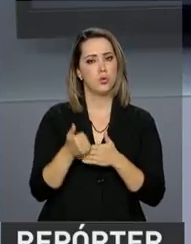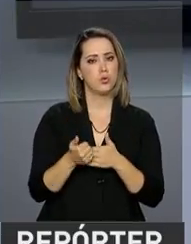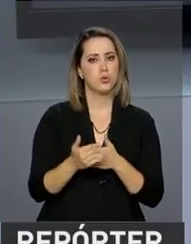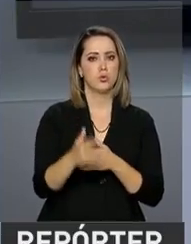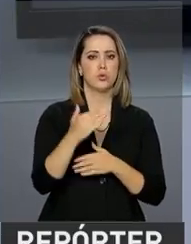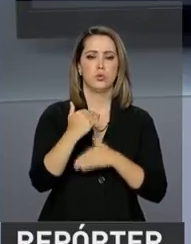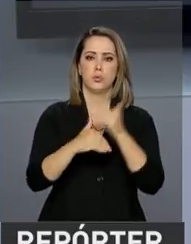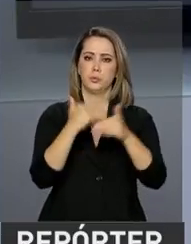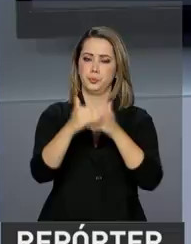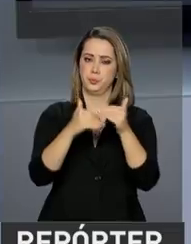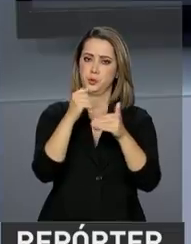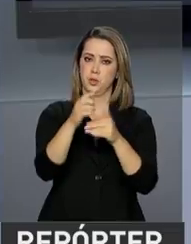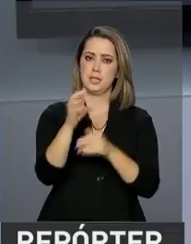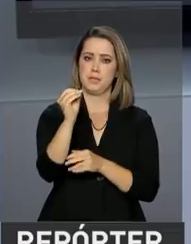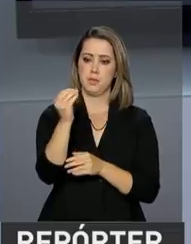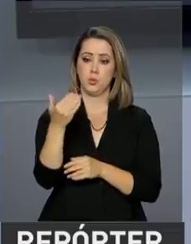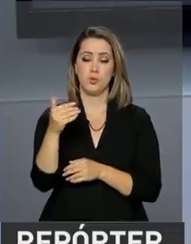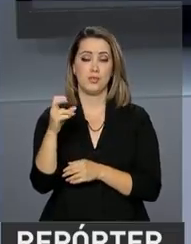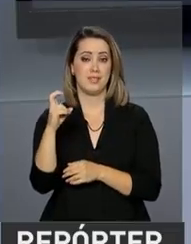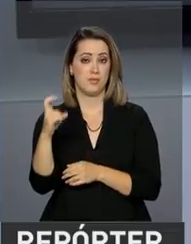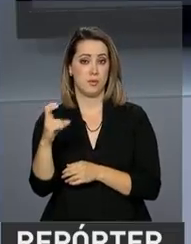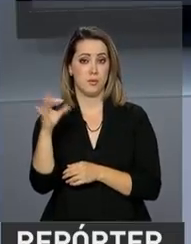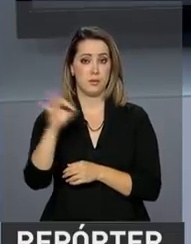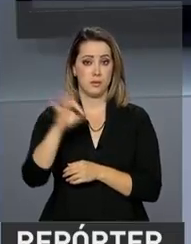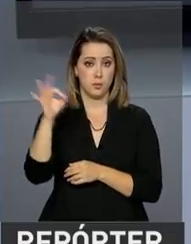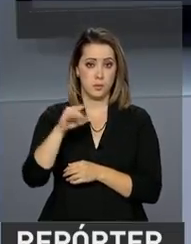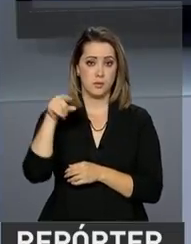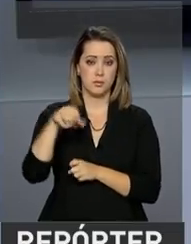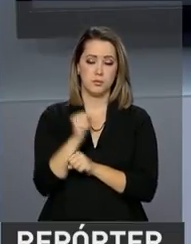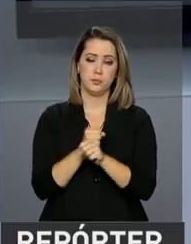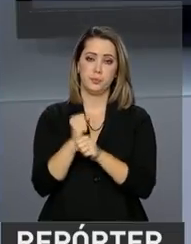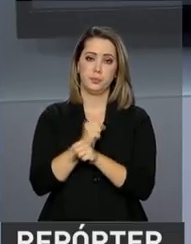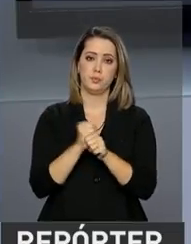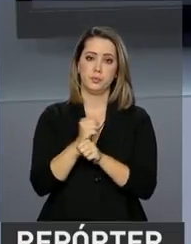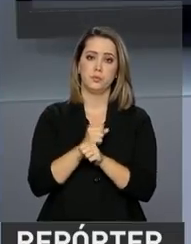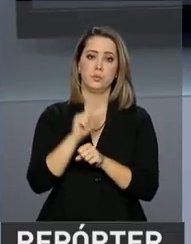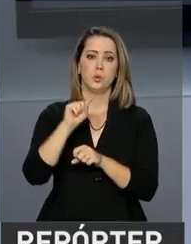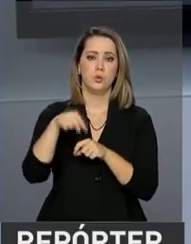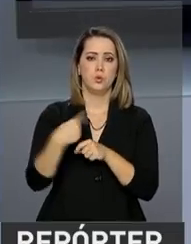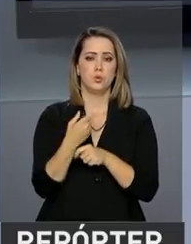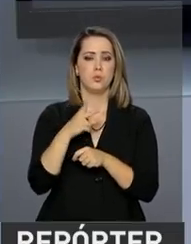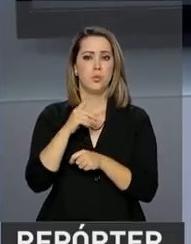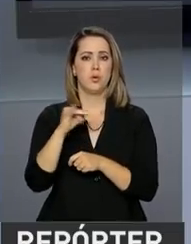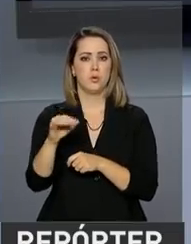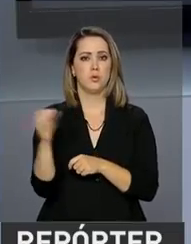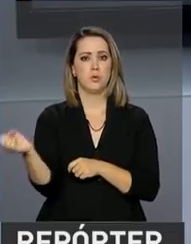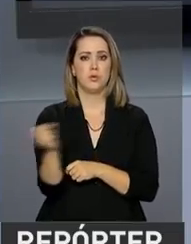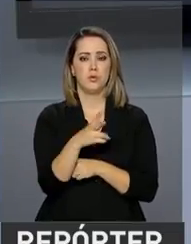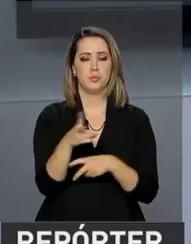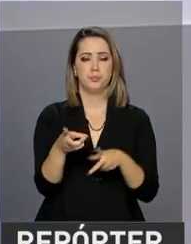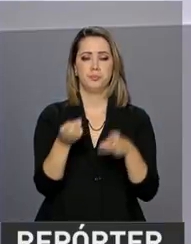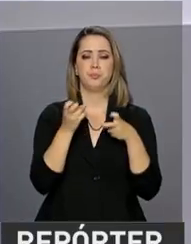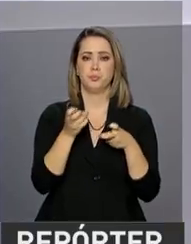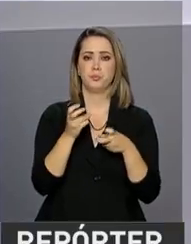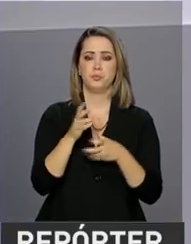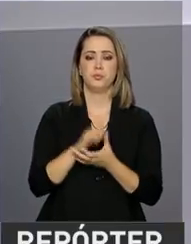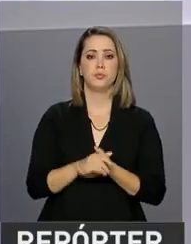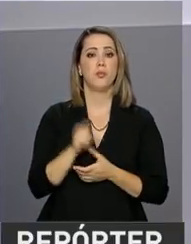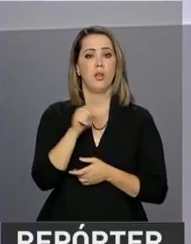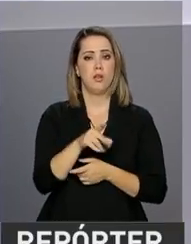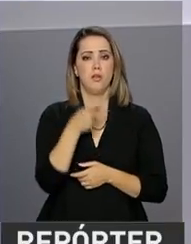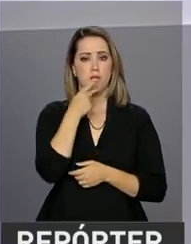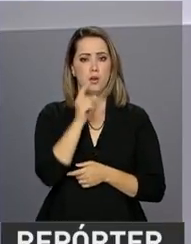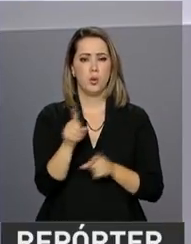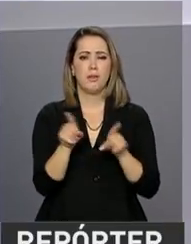meio por cento este ano meirelles disse ainda que o governo vai divulgar oficialmente nos próximos dias a nova estimativa ele